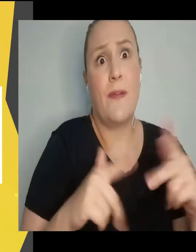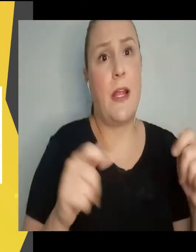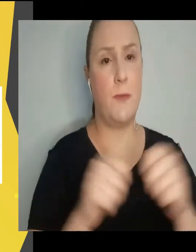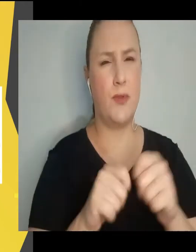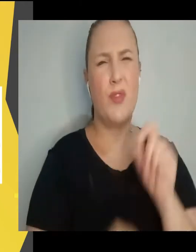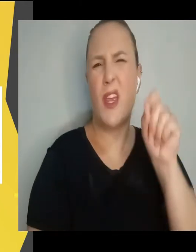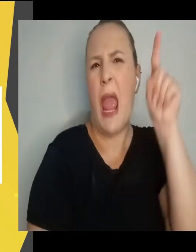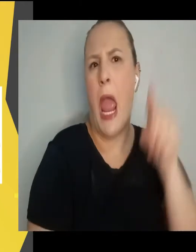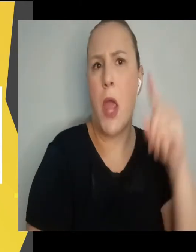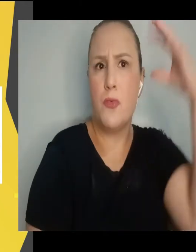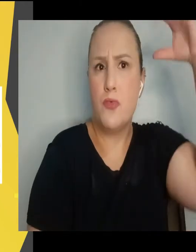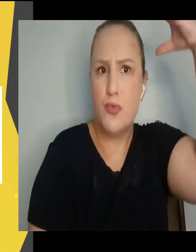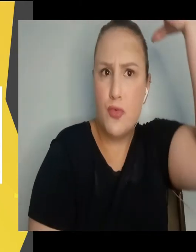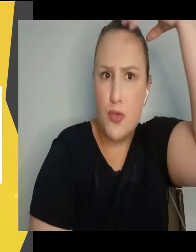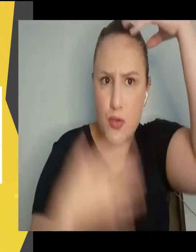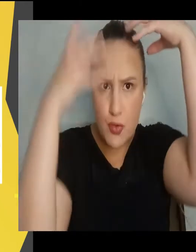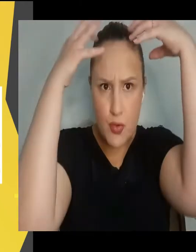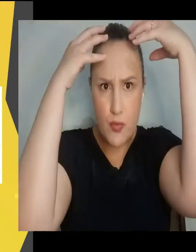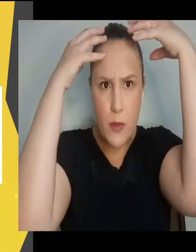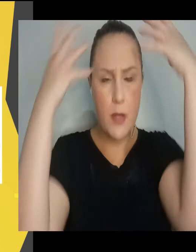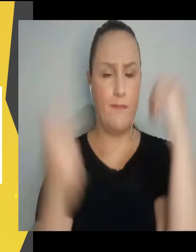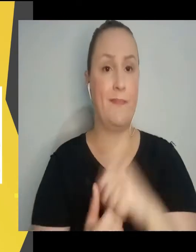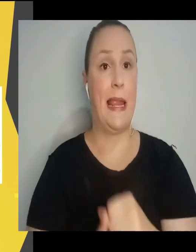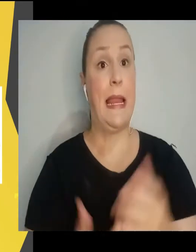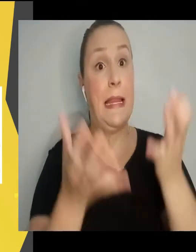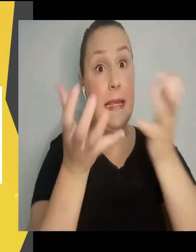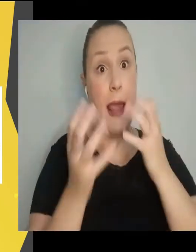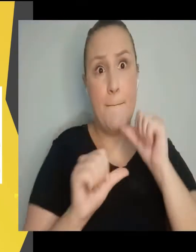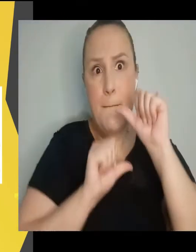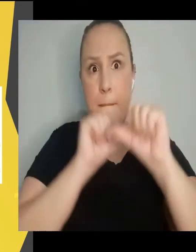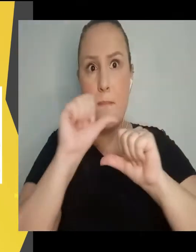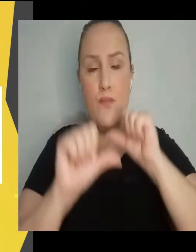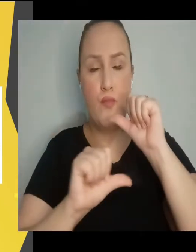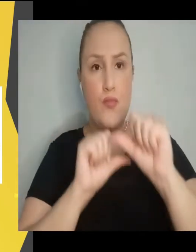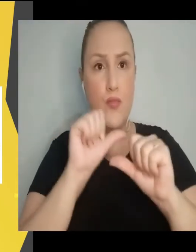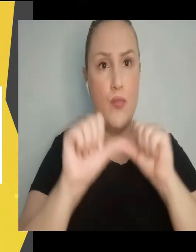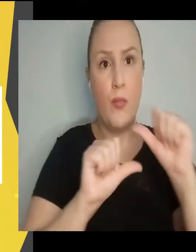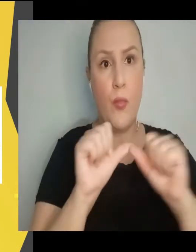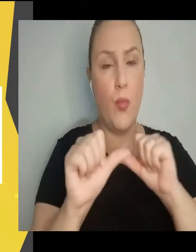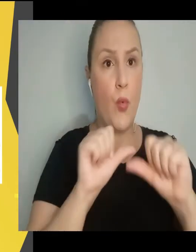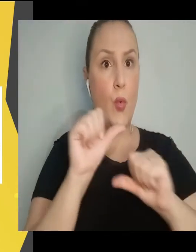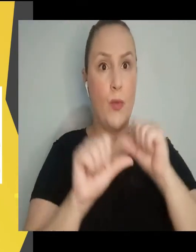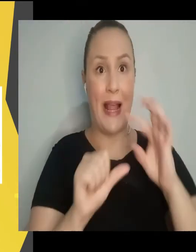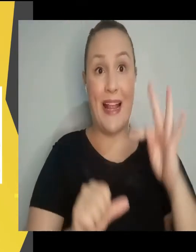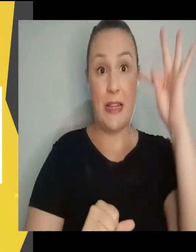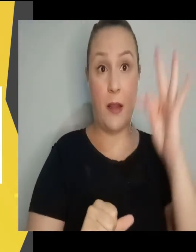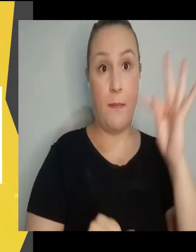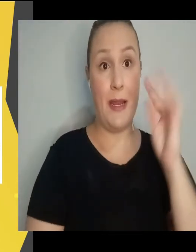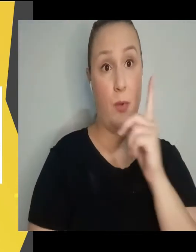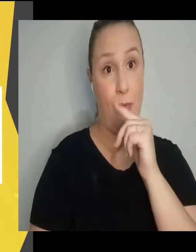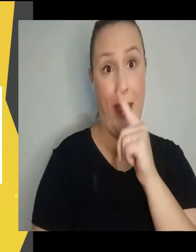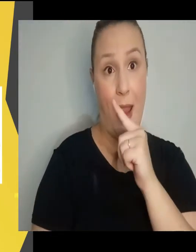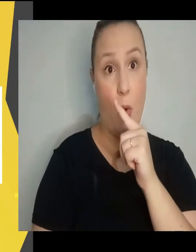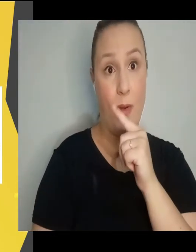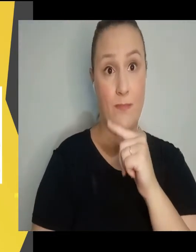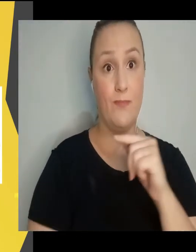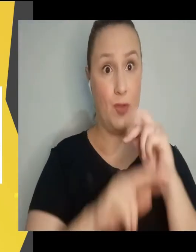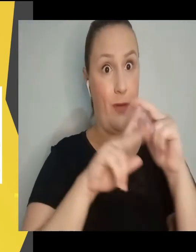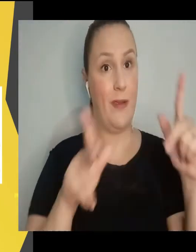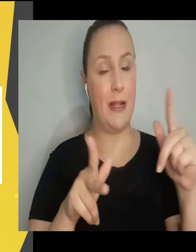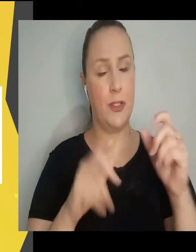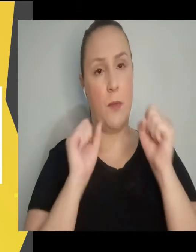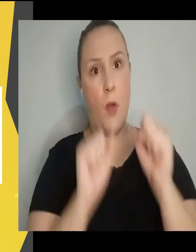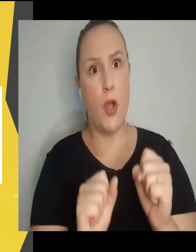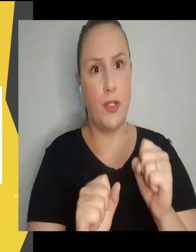à função. O que é o nosso chuveiro? O nosso chuveiro, então, ele quer mudar a temperatura da água